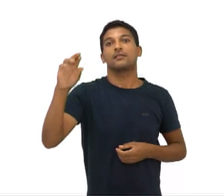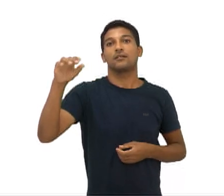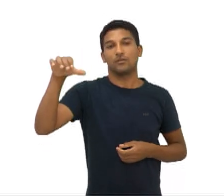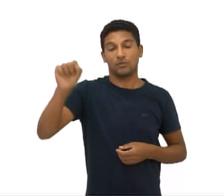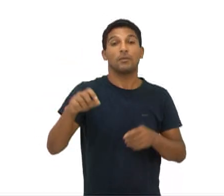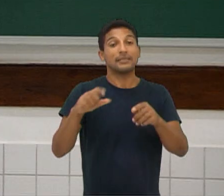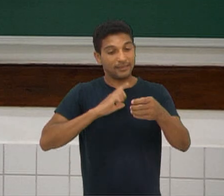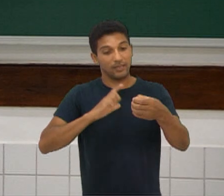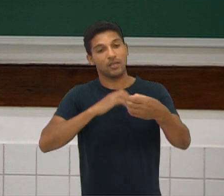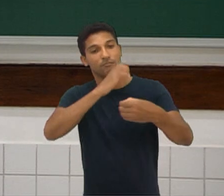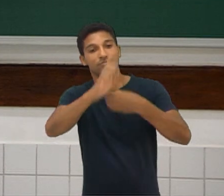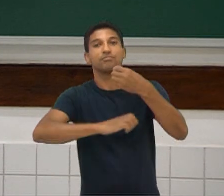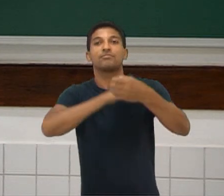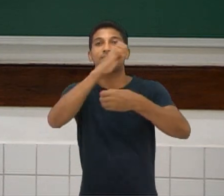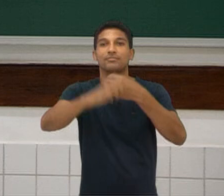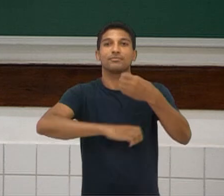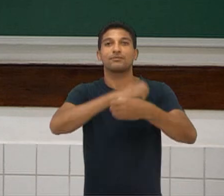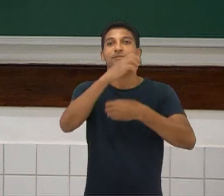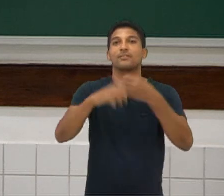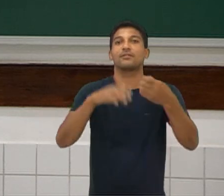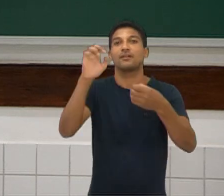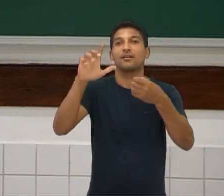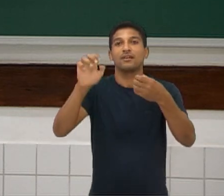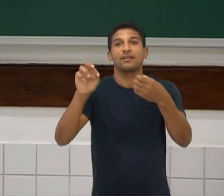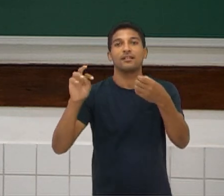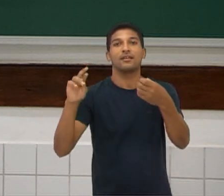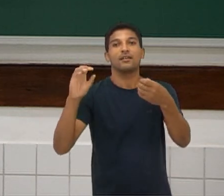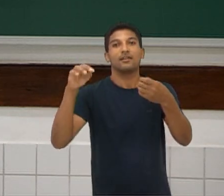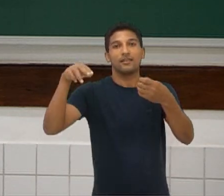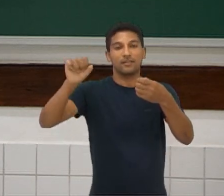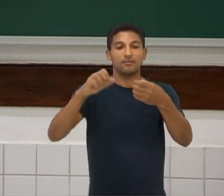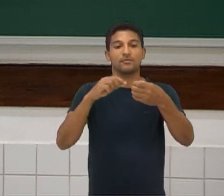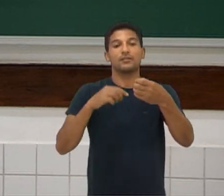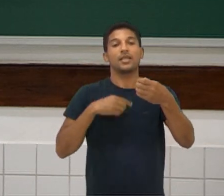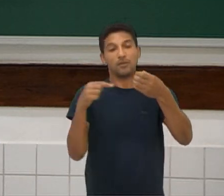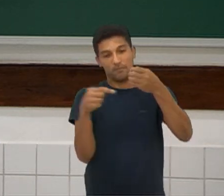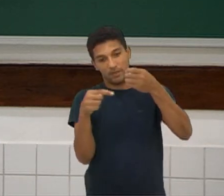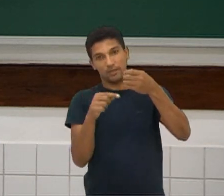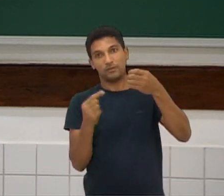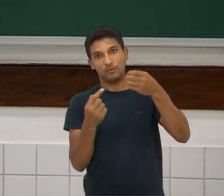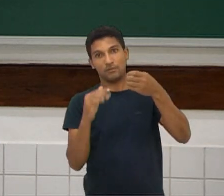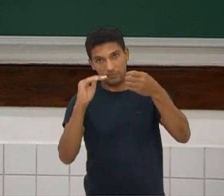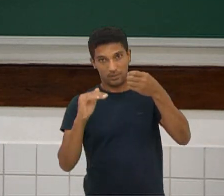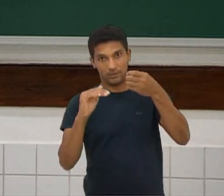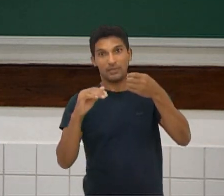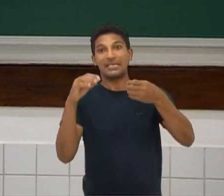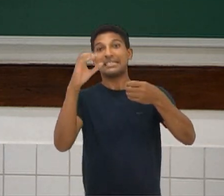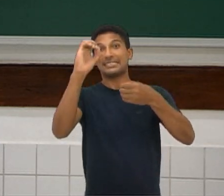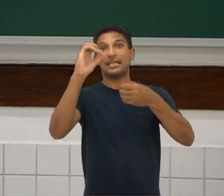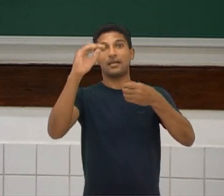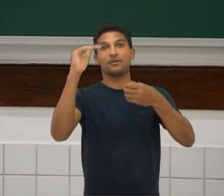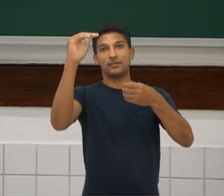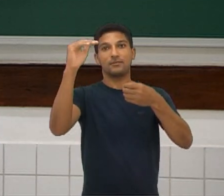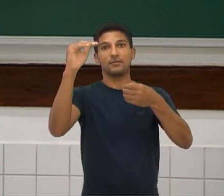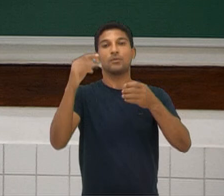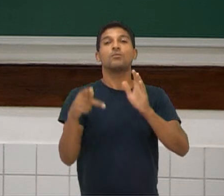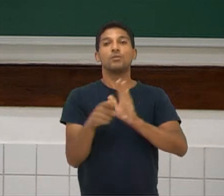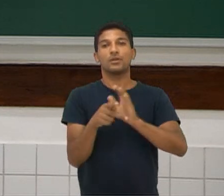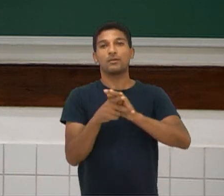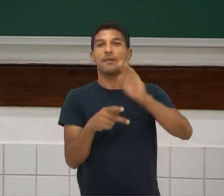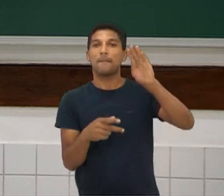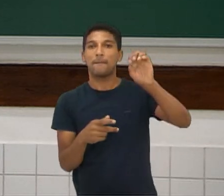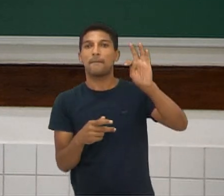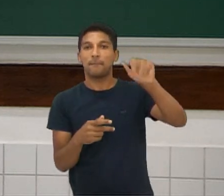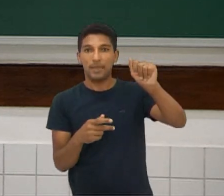elétron, tá bom? A sua representação, então, ela é menos 1 embaixo, zero em cima, ou seja, a partícula beta, ela não